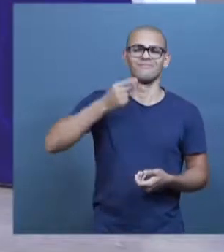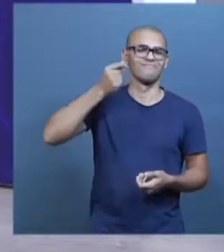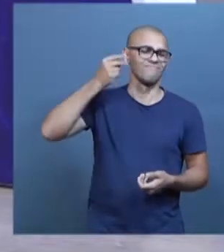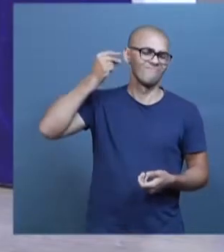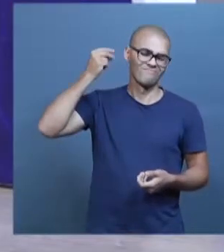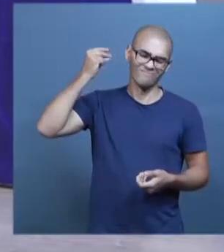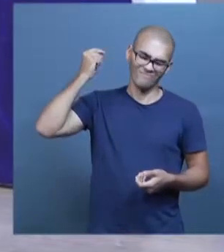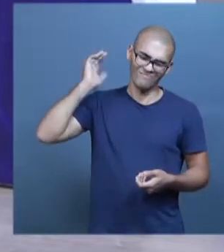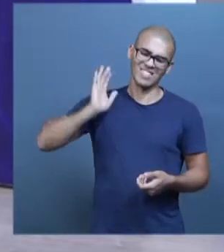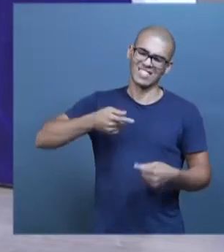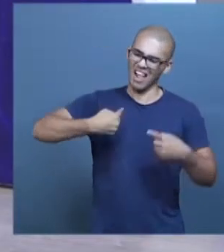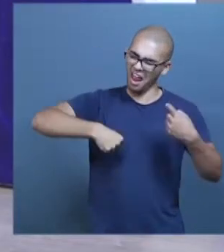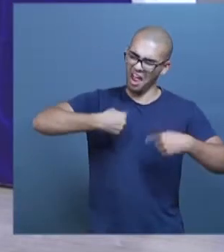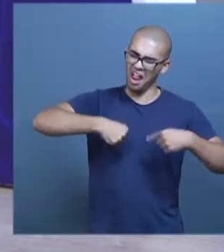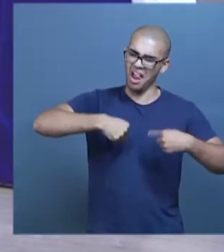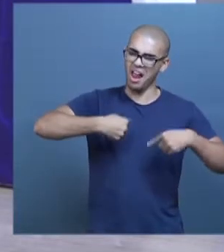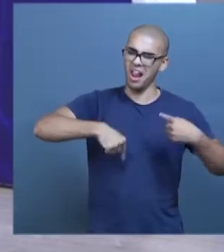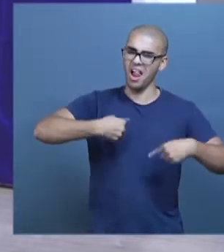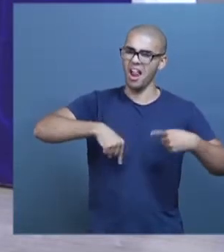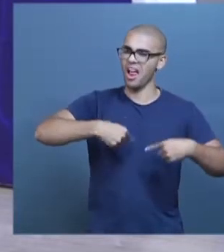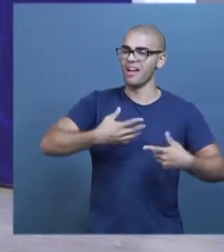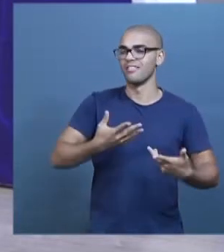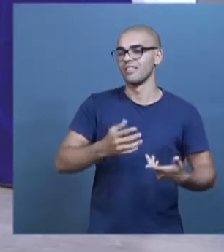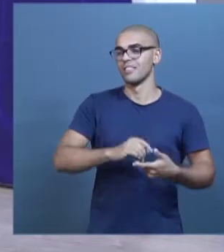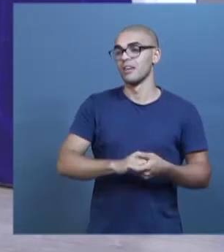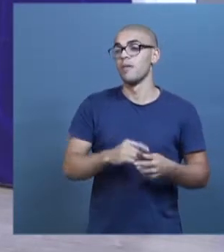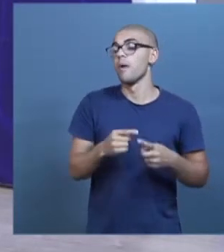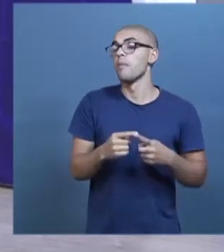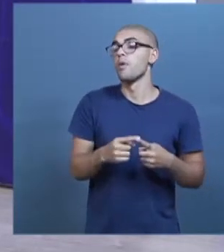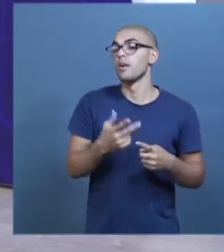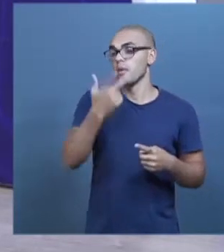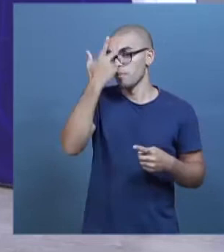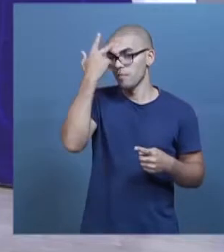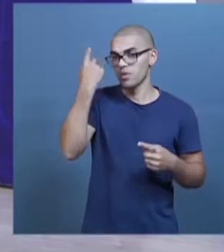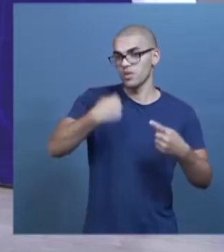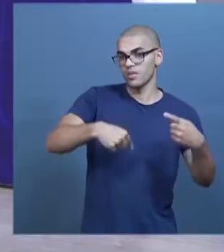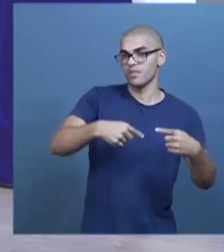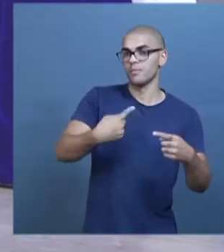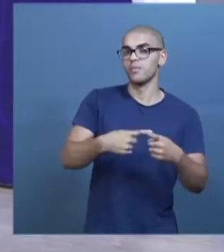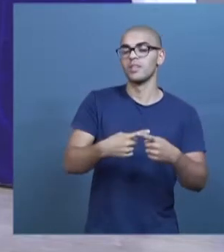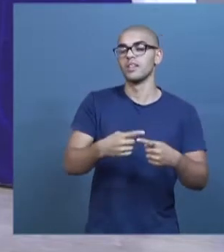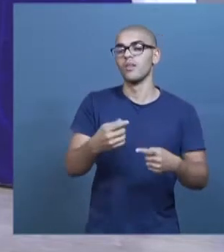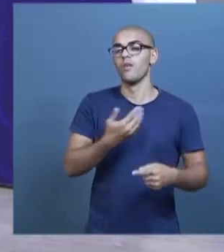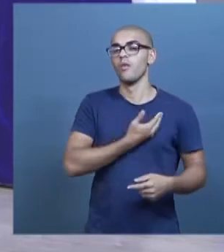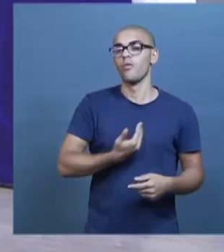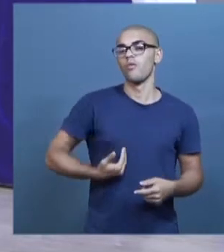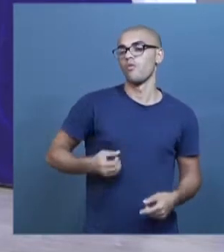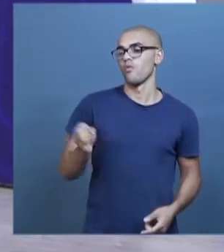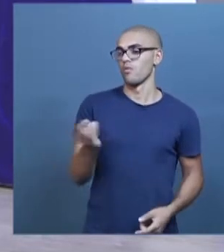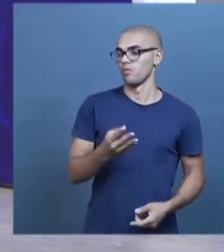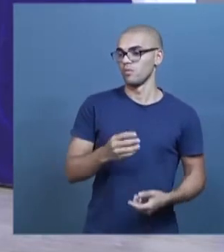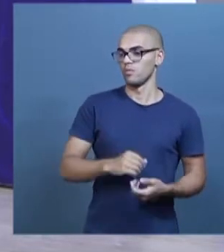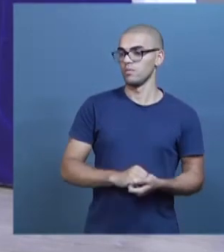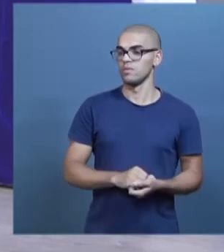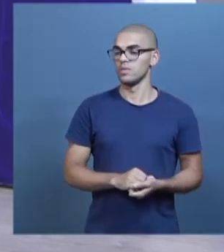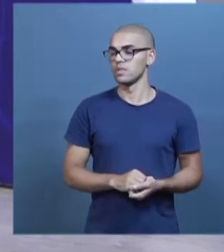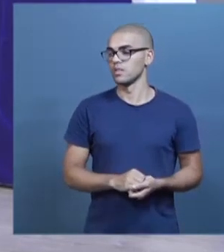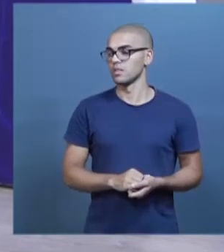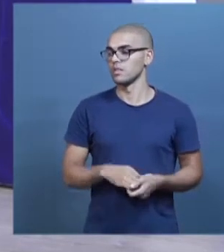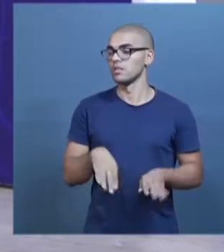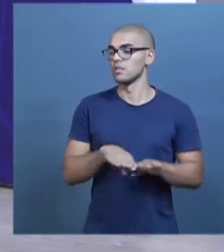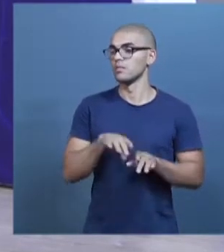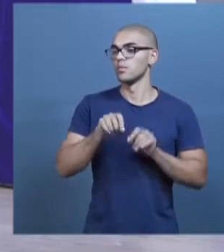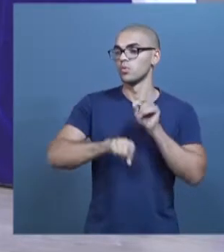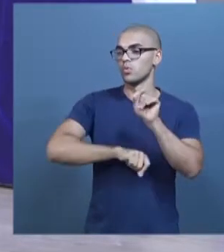antigos que estão sempre entrando à tona porque o governo é novo. Isso. E a questão, a palavra reforma também, assim,